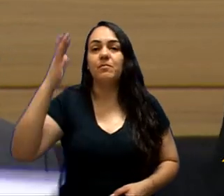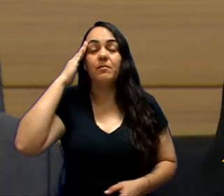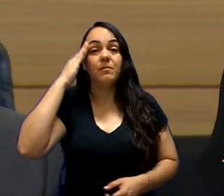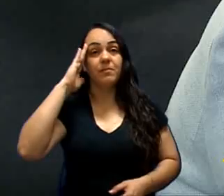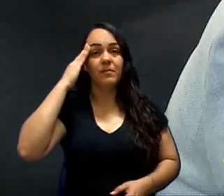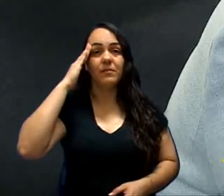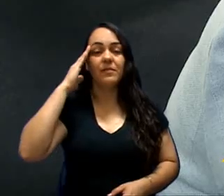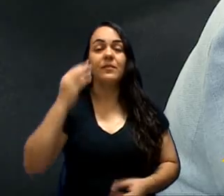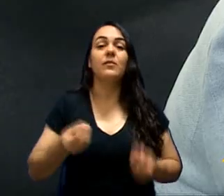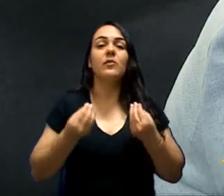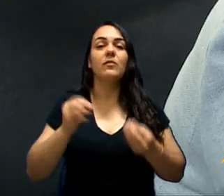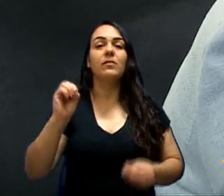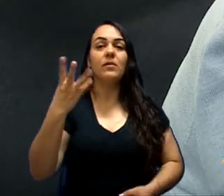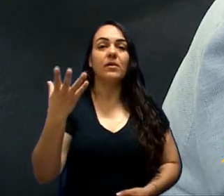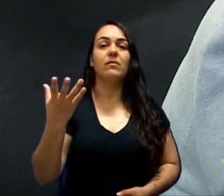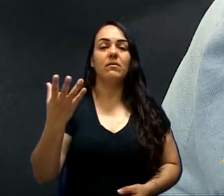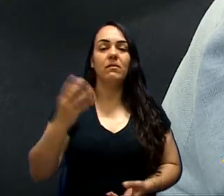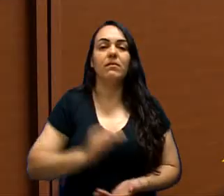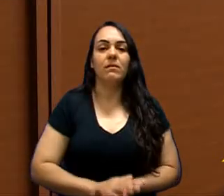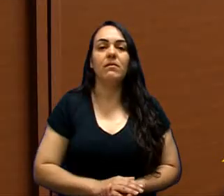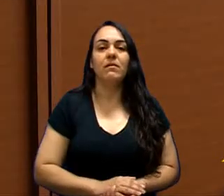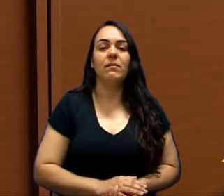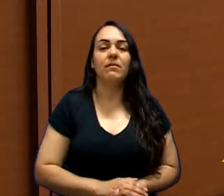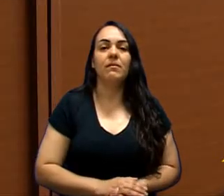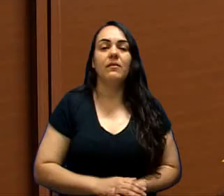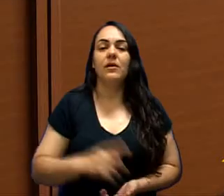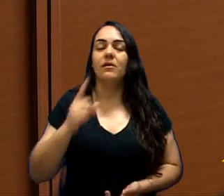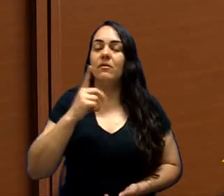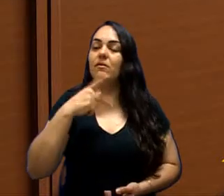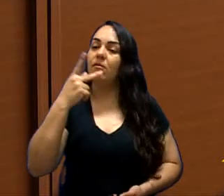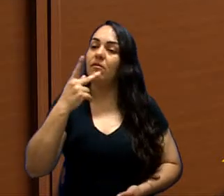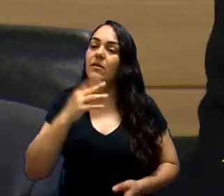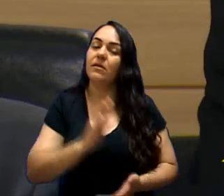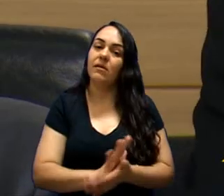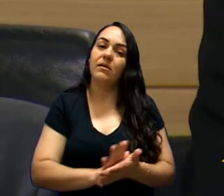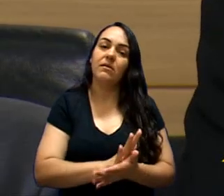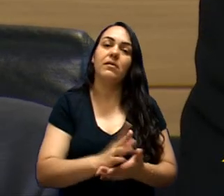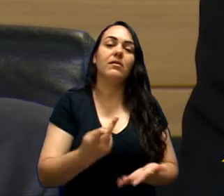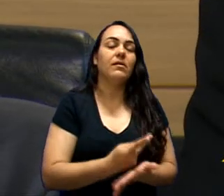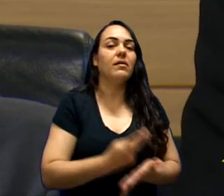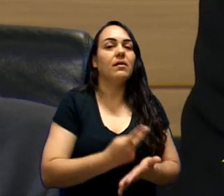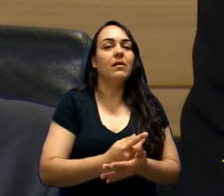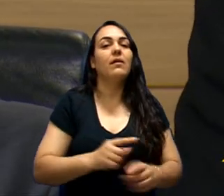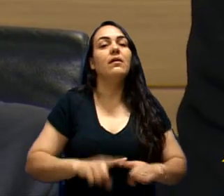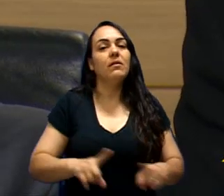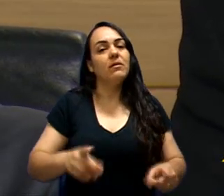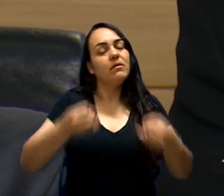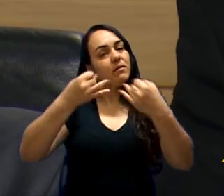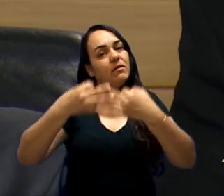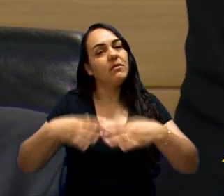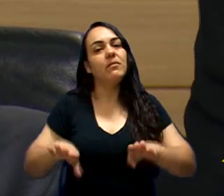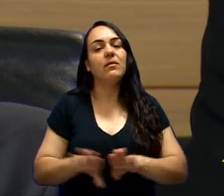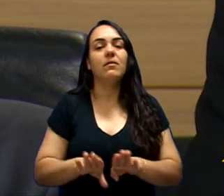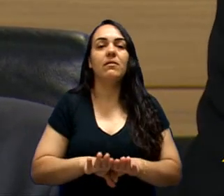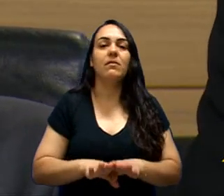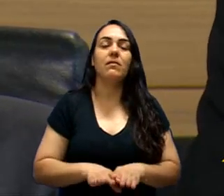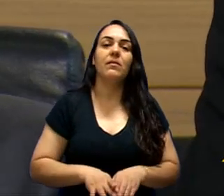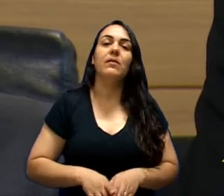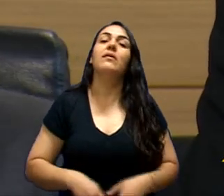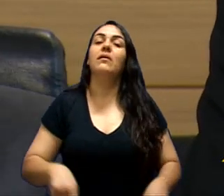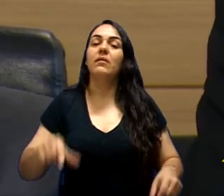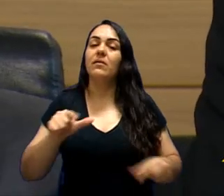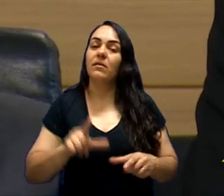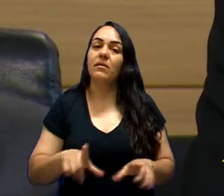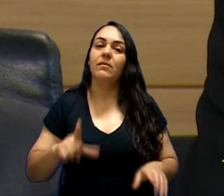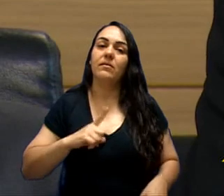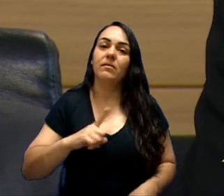coisa, aqui não é conversa fiada, não. Tem coisa aqui, com as mesmas letras,